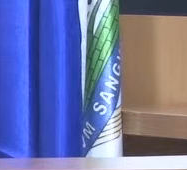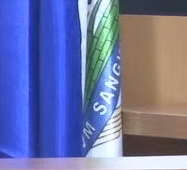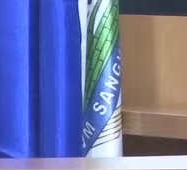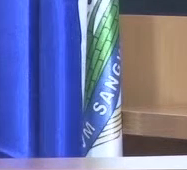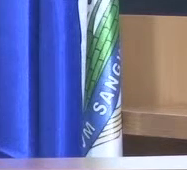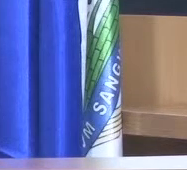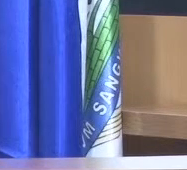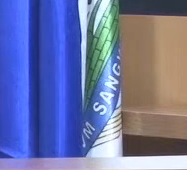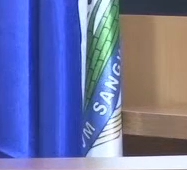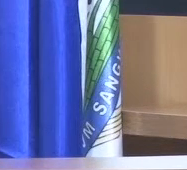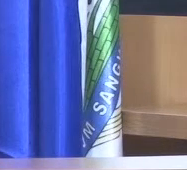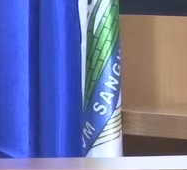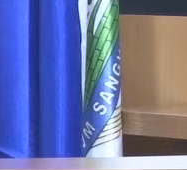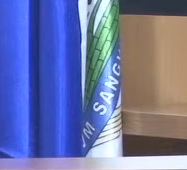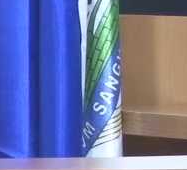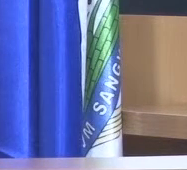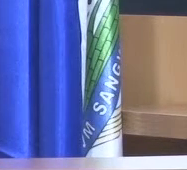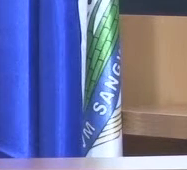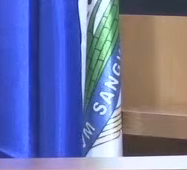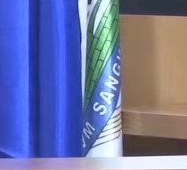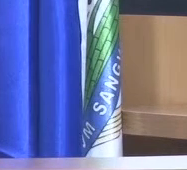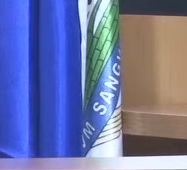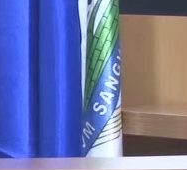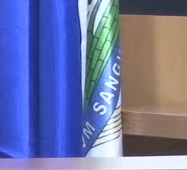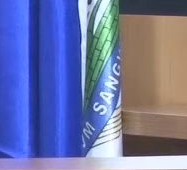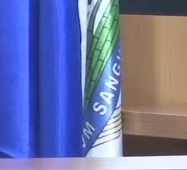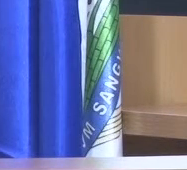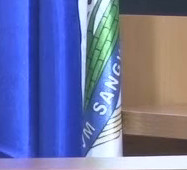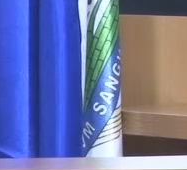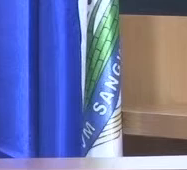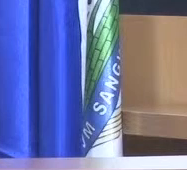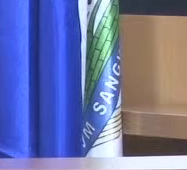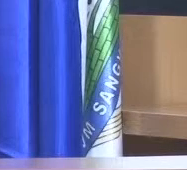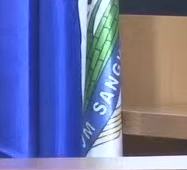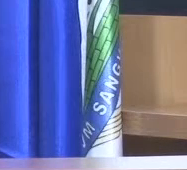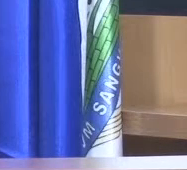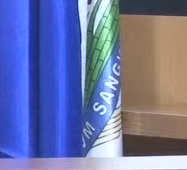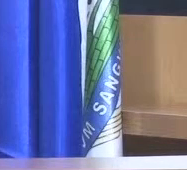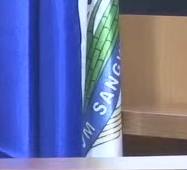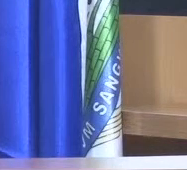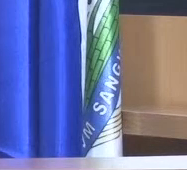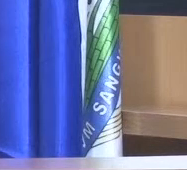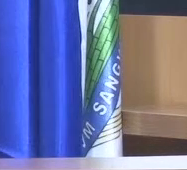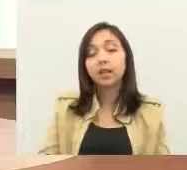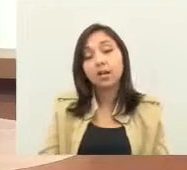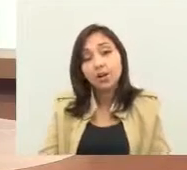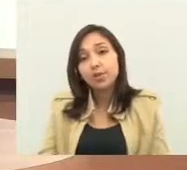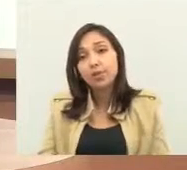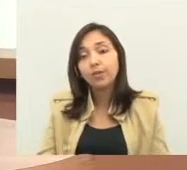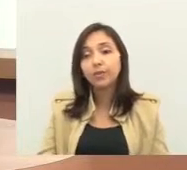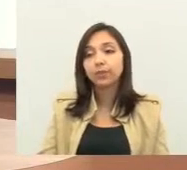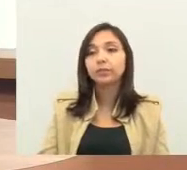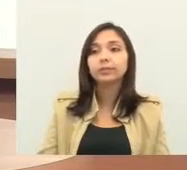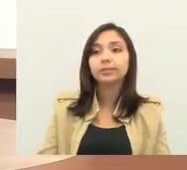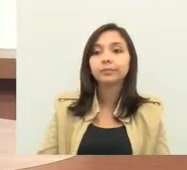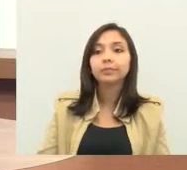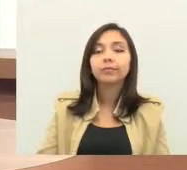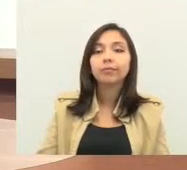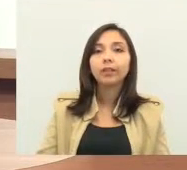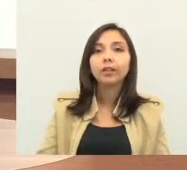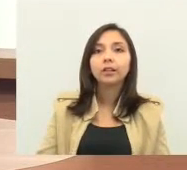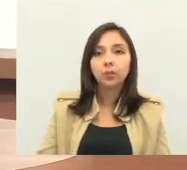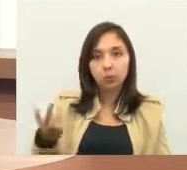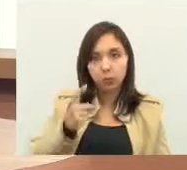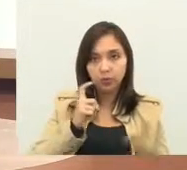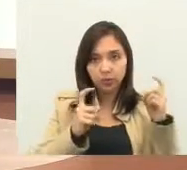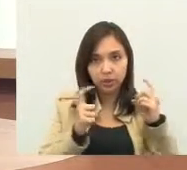o também petista Marcelo Seminaldo sugeriu iniciativas para resolver o assunto. Essa reunião que